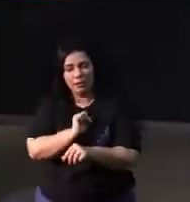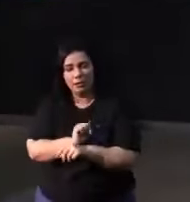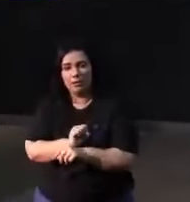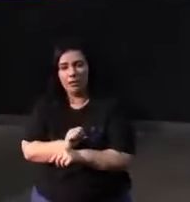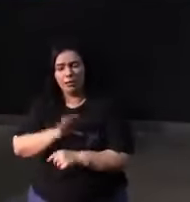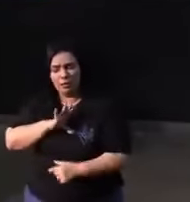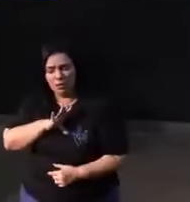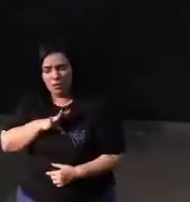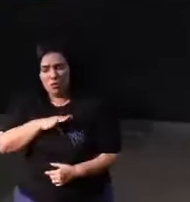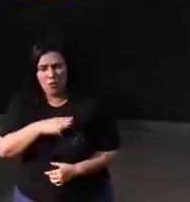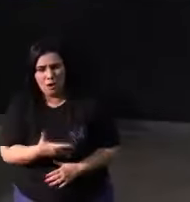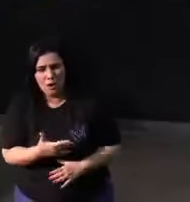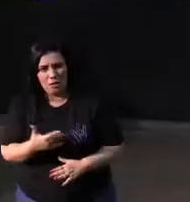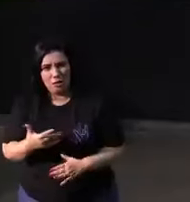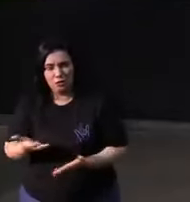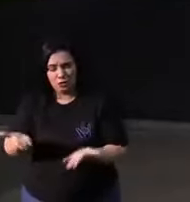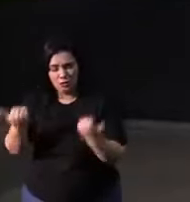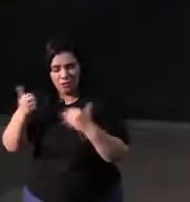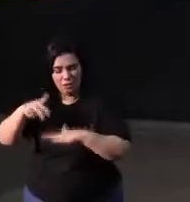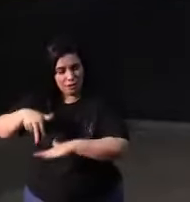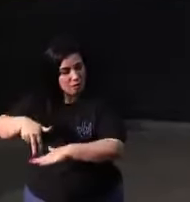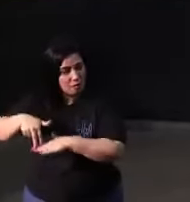Tenha coragem de caminhar até o altar.